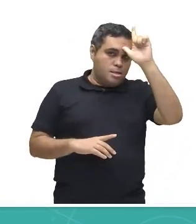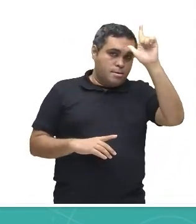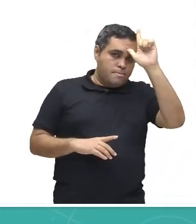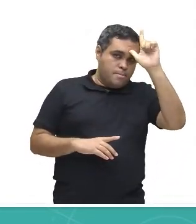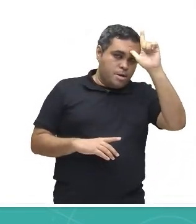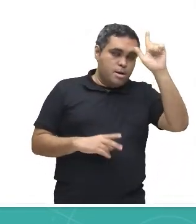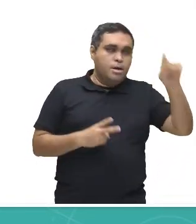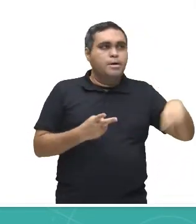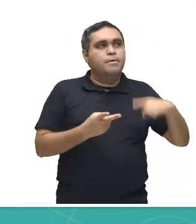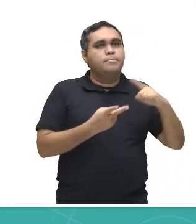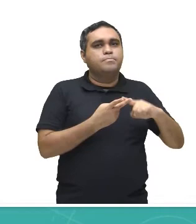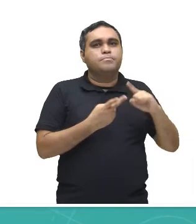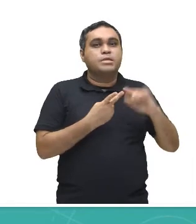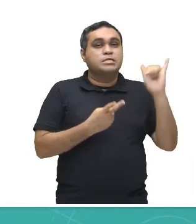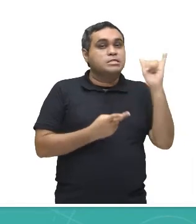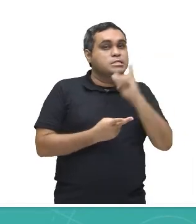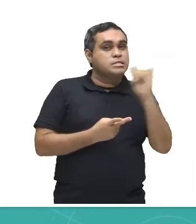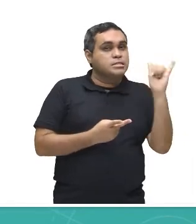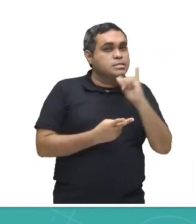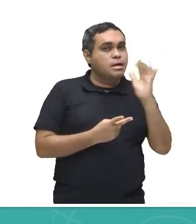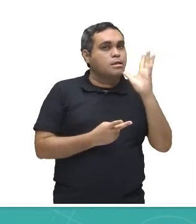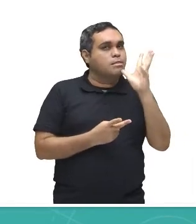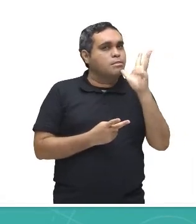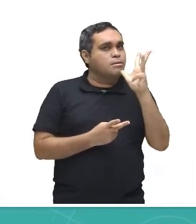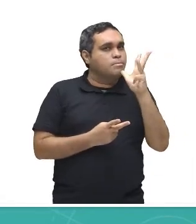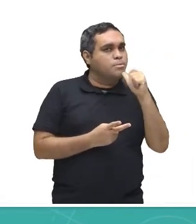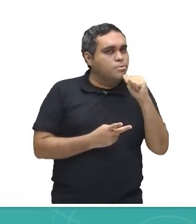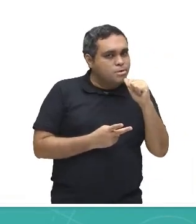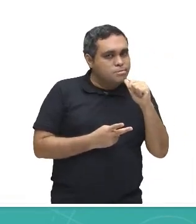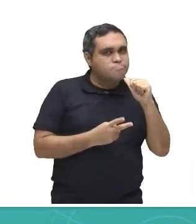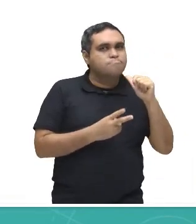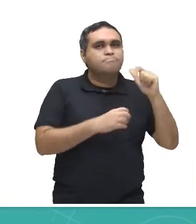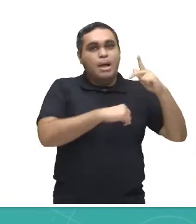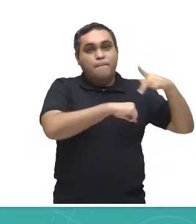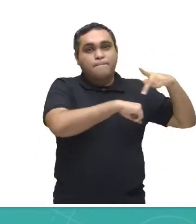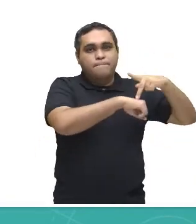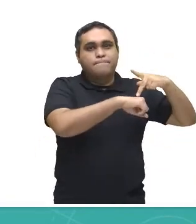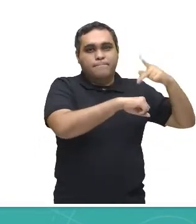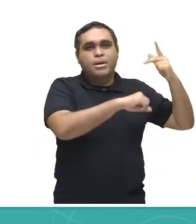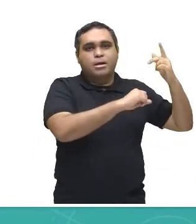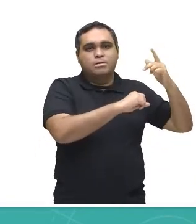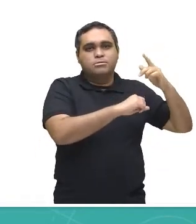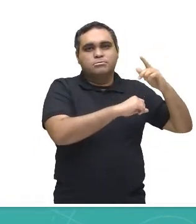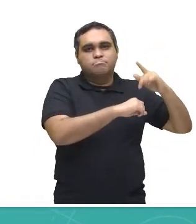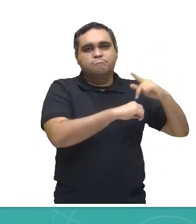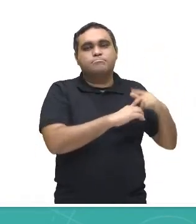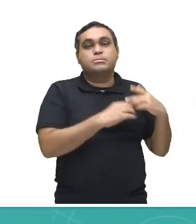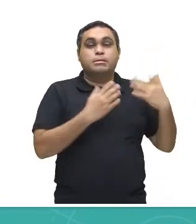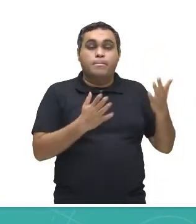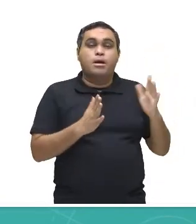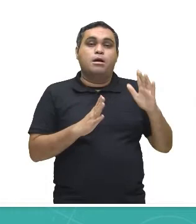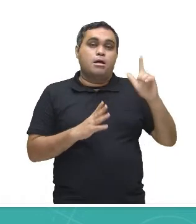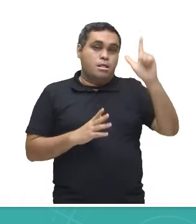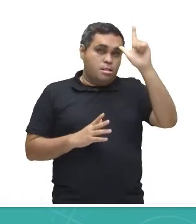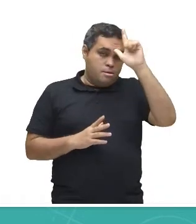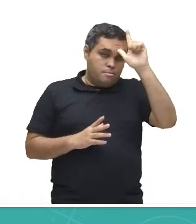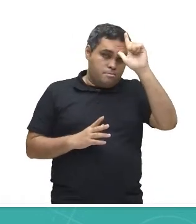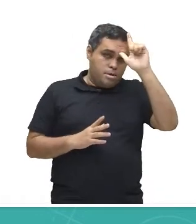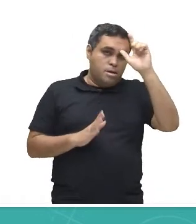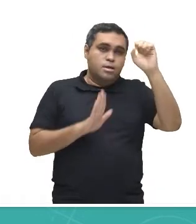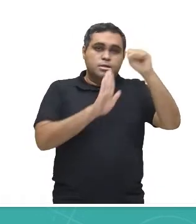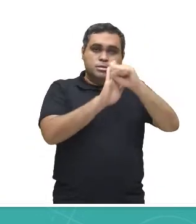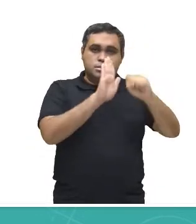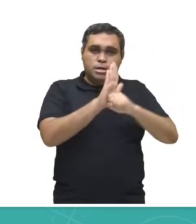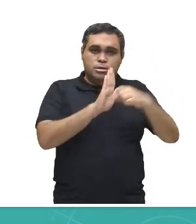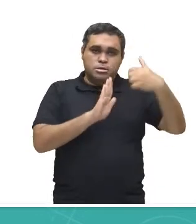demoraram para se unificar, para surgir enquanto nação. E a Alemanha, ela surge no século XIX, junto com a Itália,